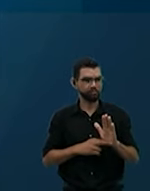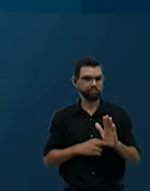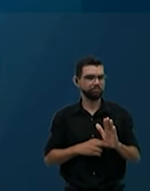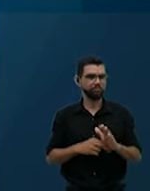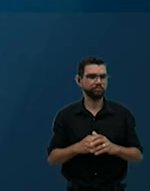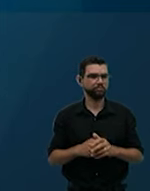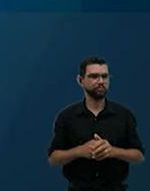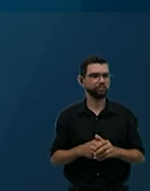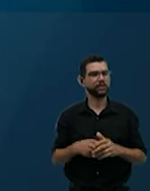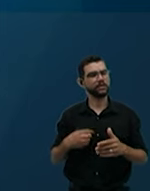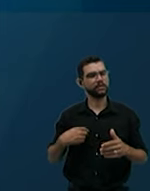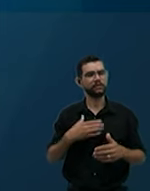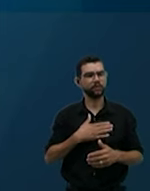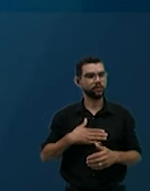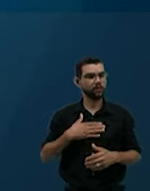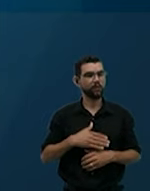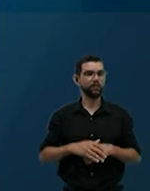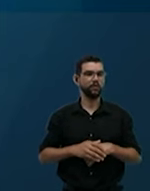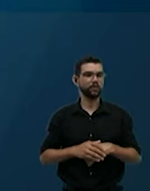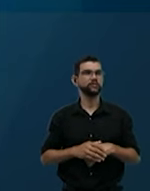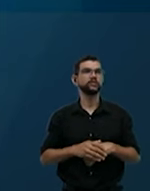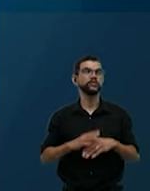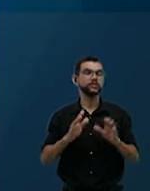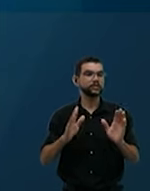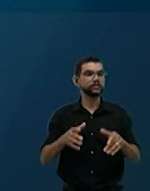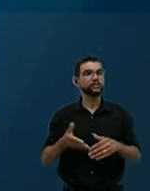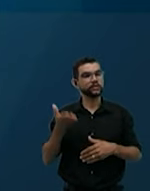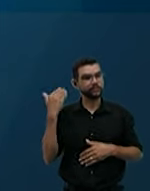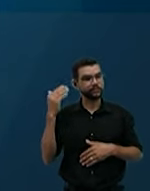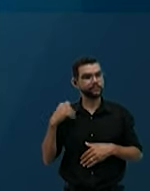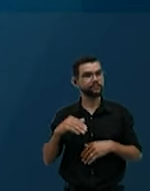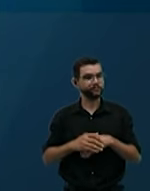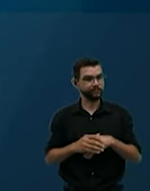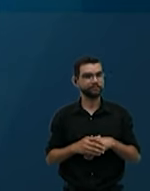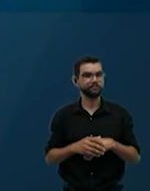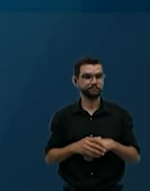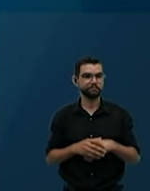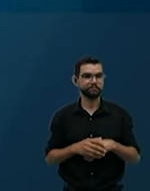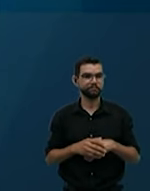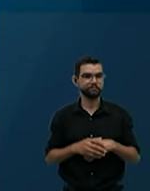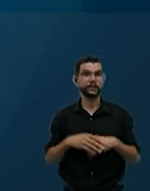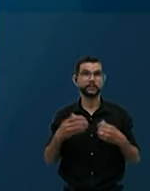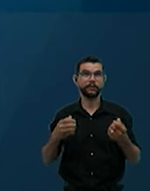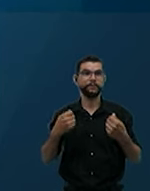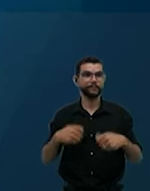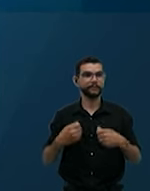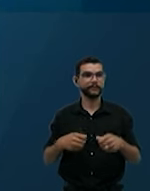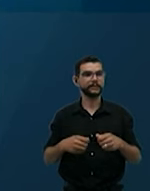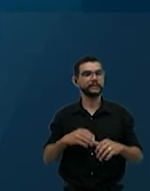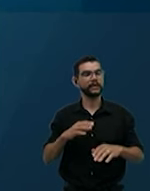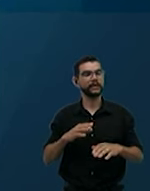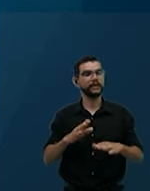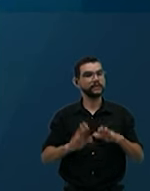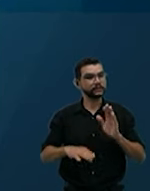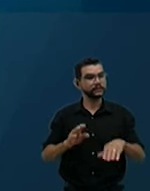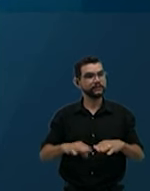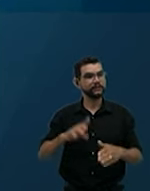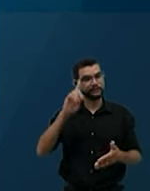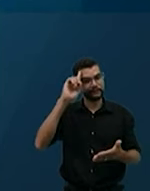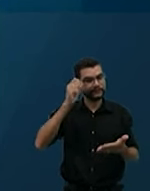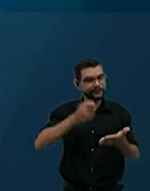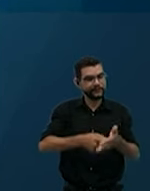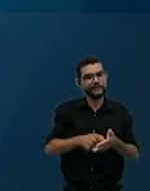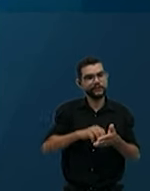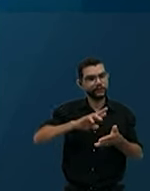fixada por vossas excelências, tragam, façam essas exceções, façam esse distingue-se, para não